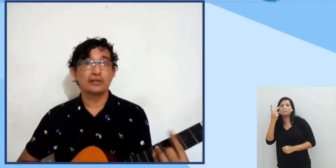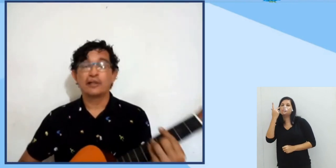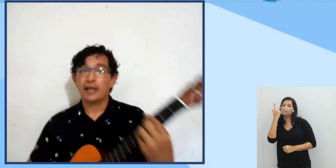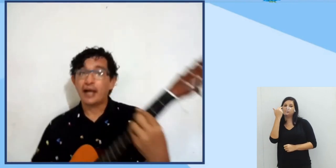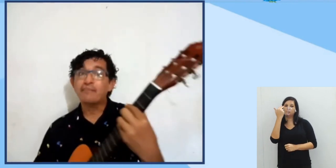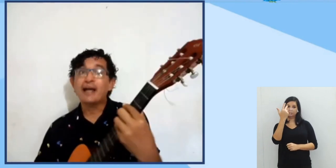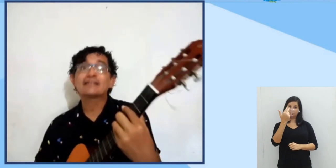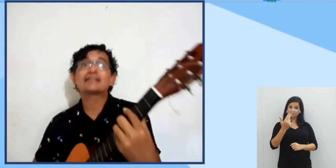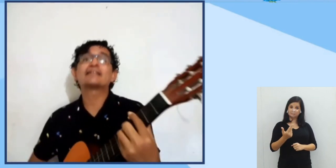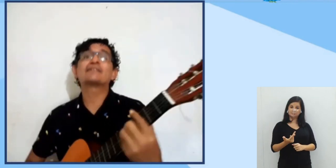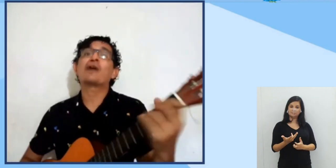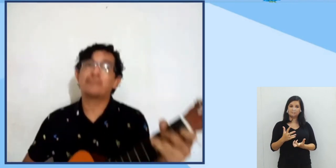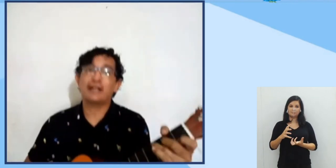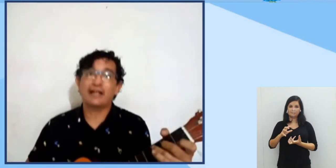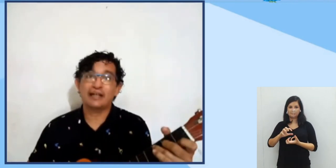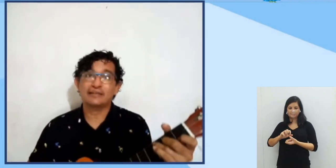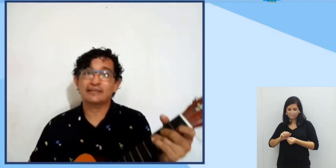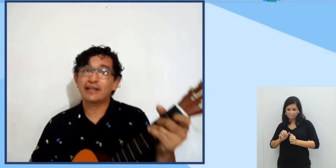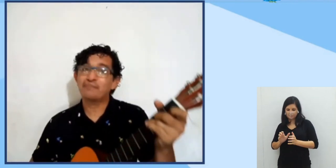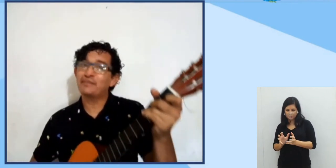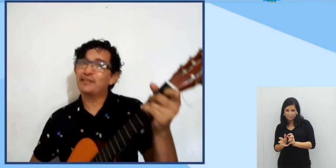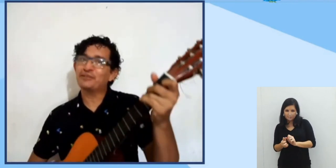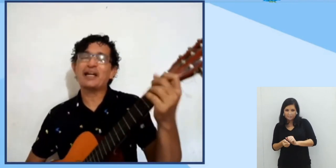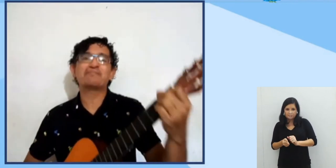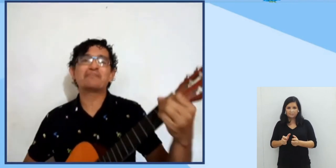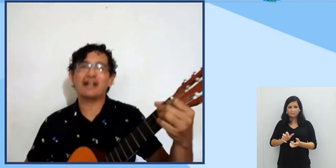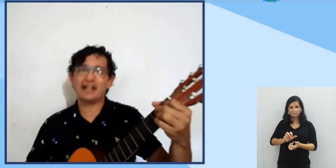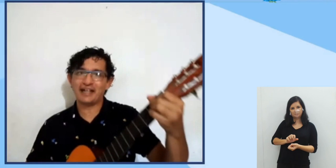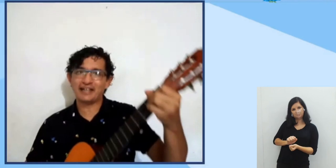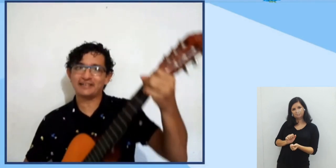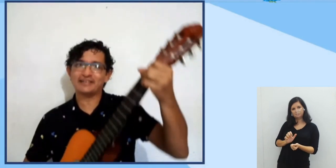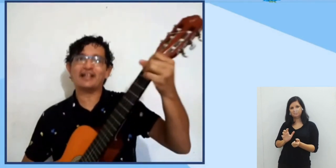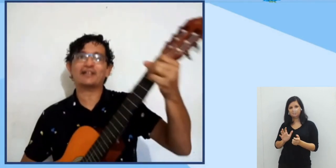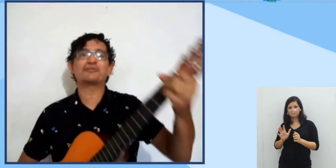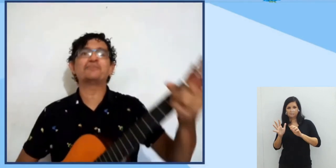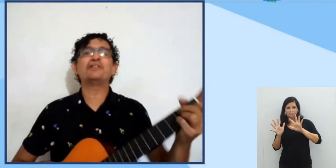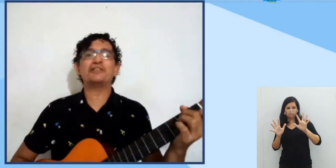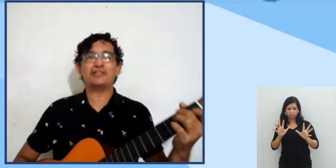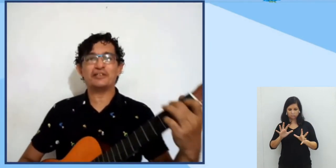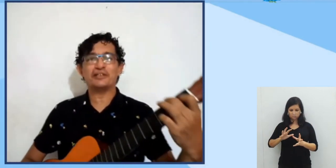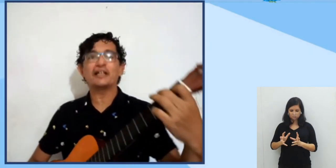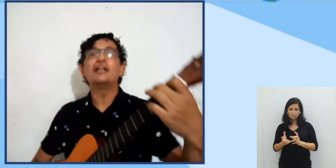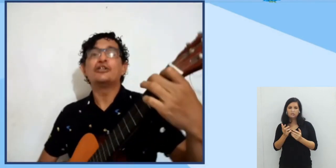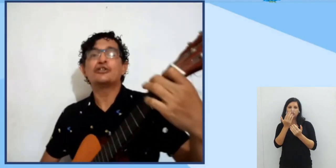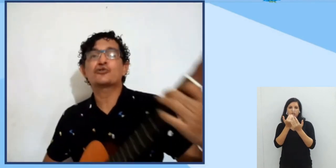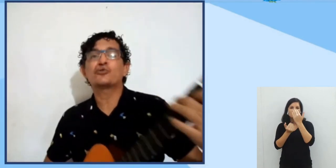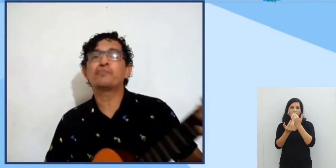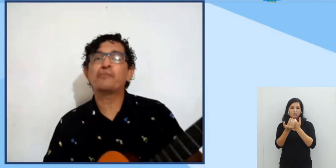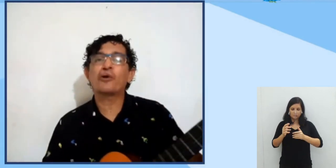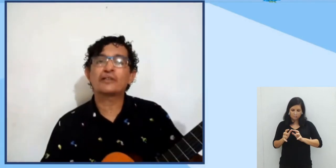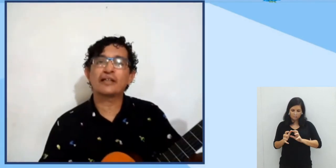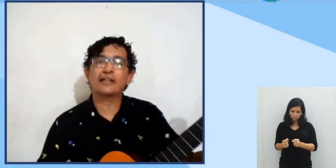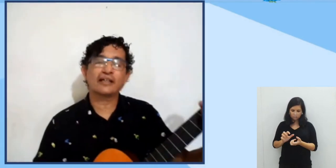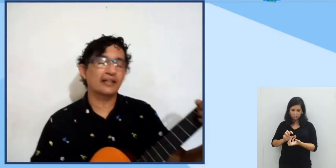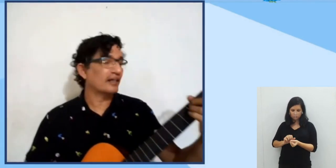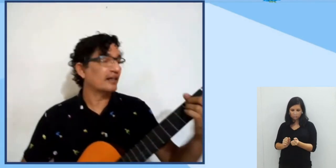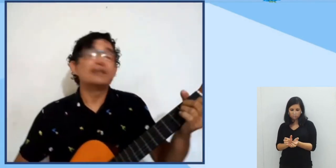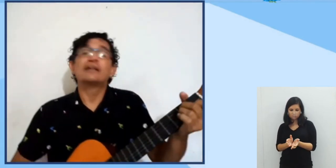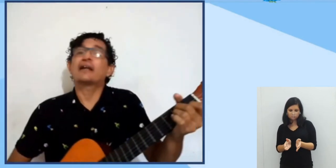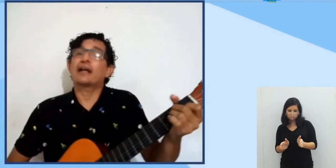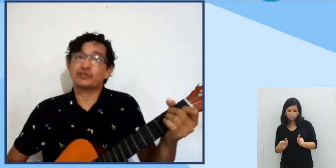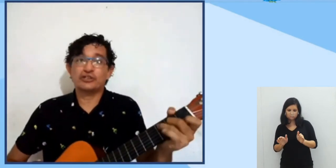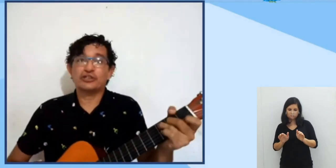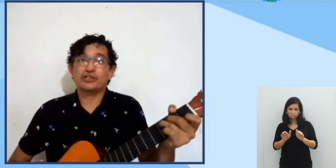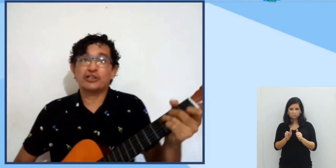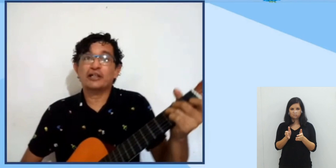normais, amassando a massa, a mão que amassa a comida, desculpe,